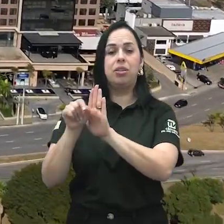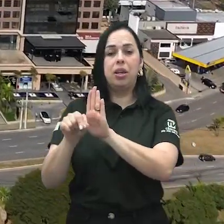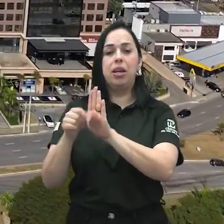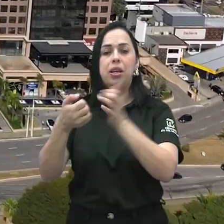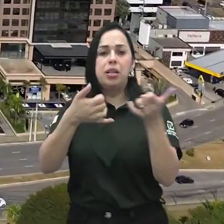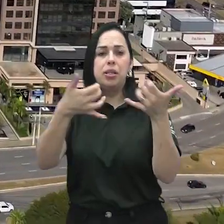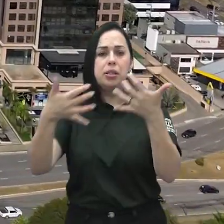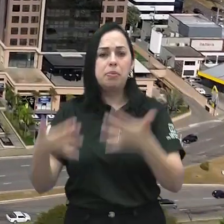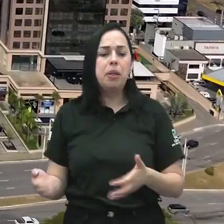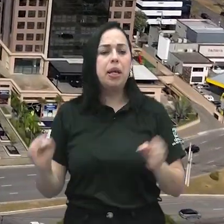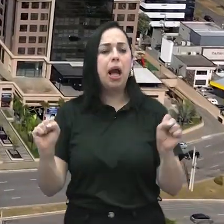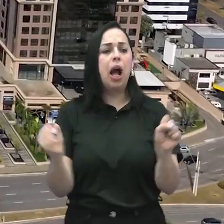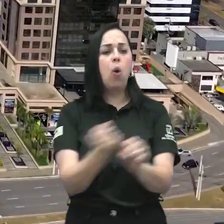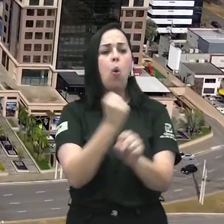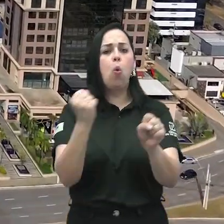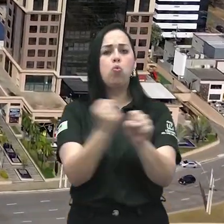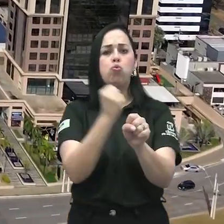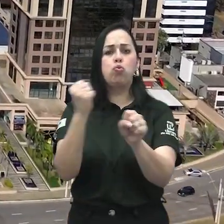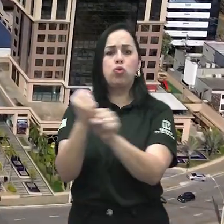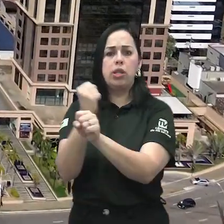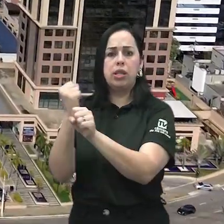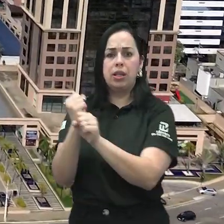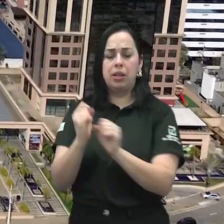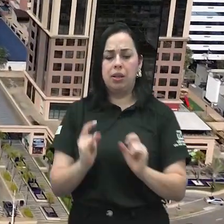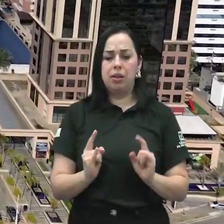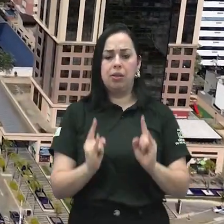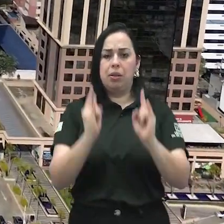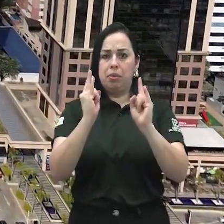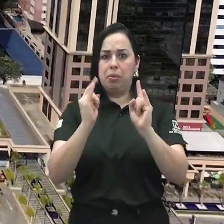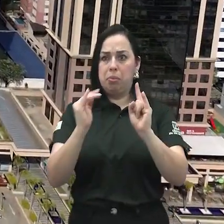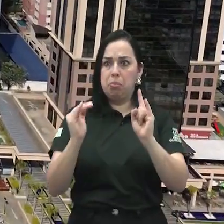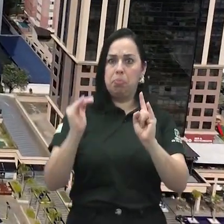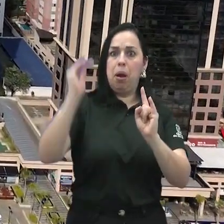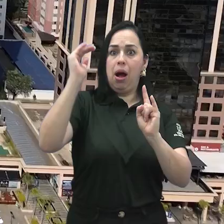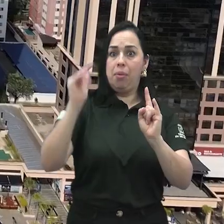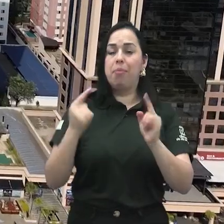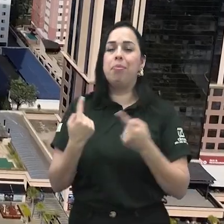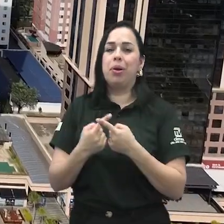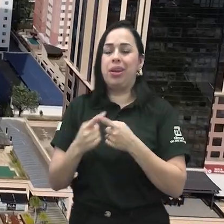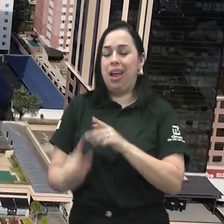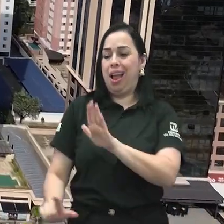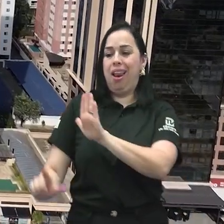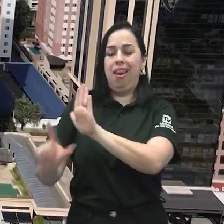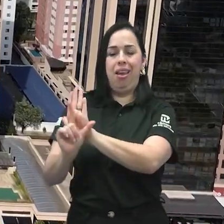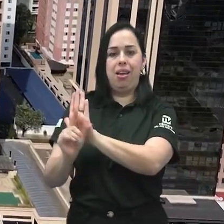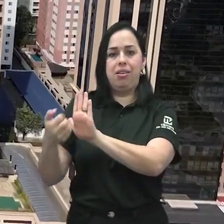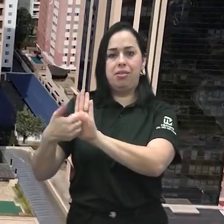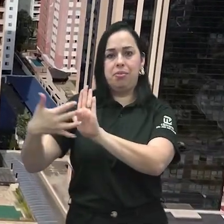onerosa, que permite construir acima do limite previsto por lei